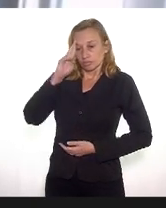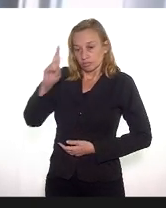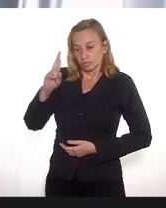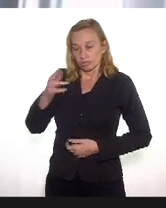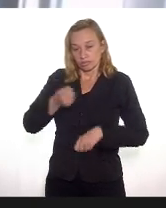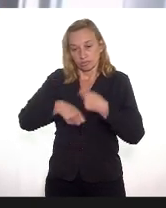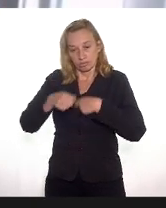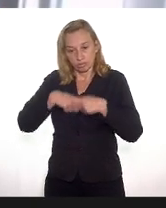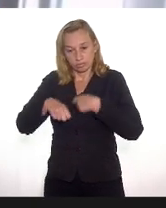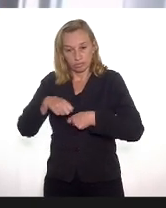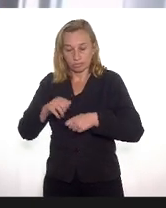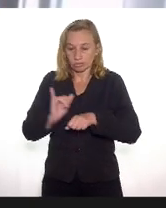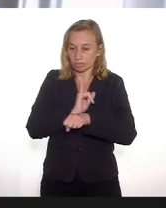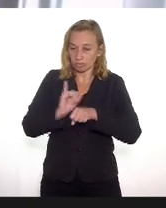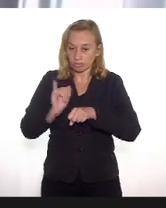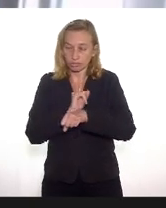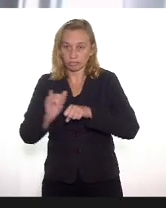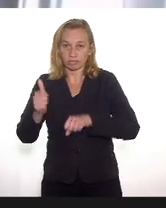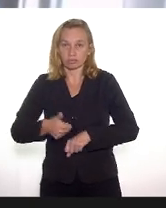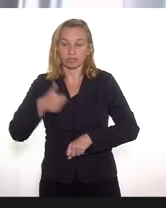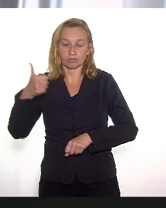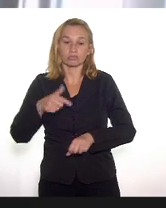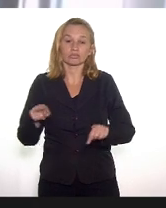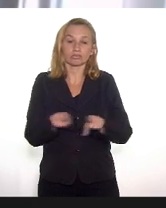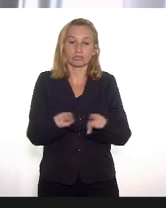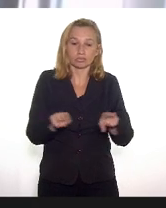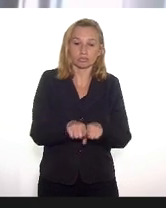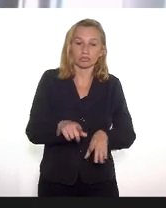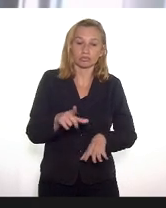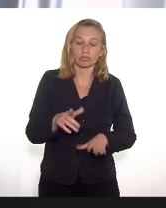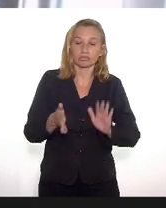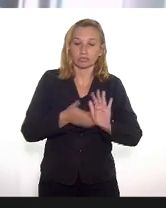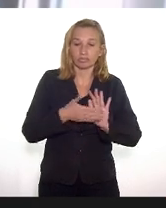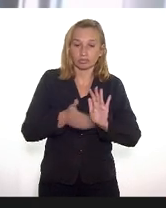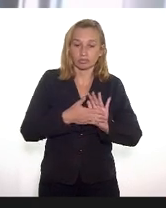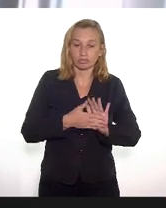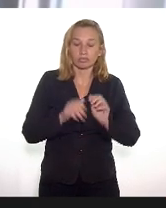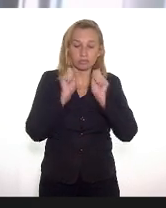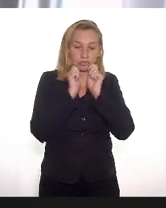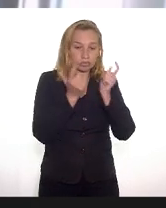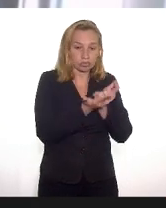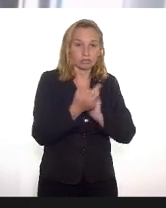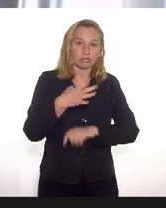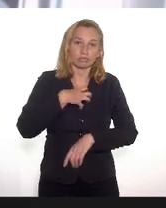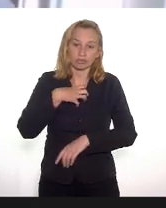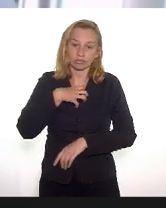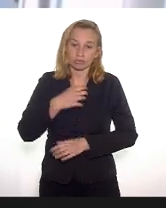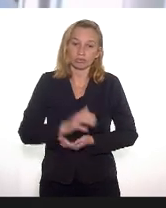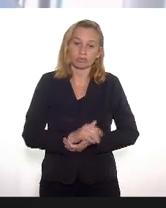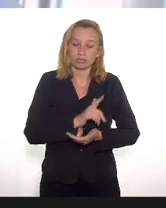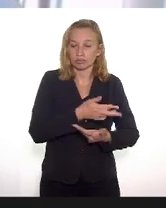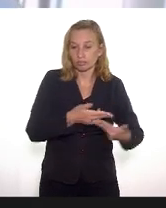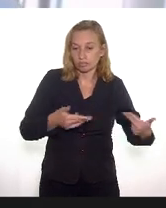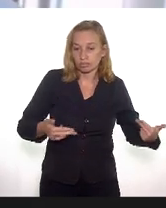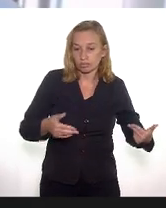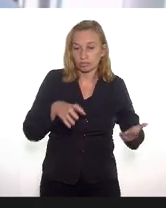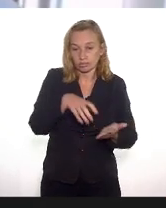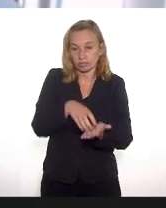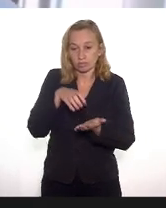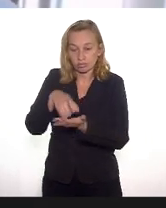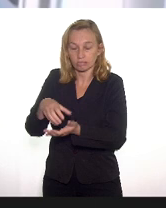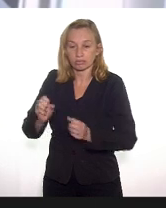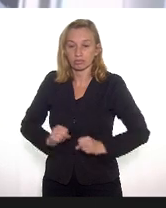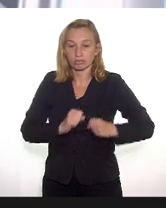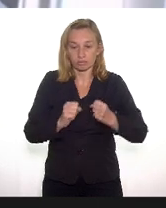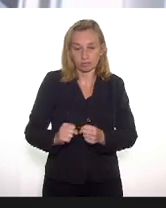possibilidade de se planejar melhor. Então, assim, nós temos também propostas tramitando na LERJ nesse sentido. Vários órgãos e poderes